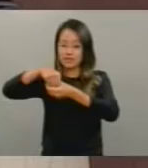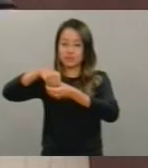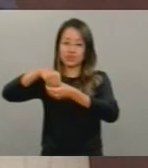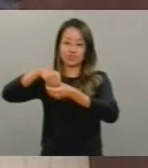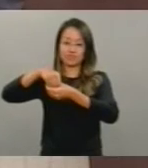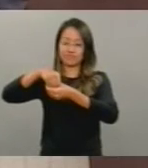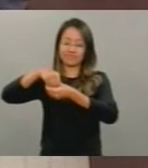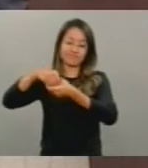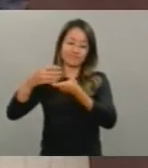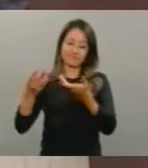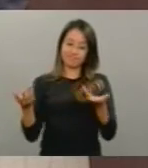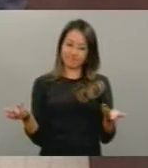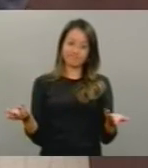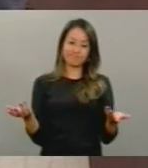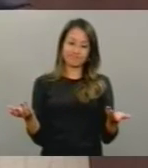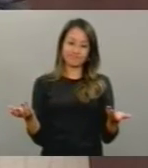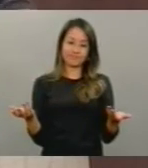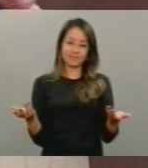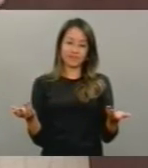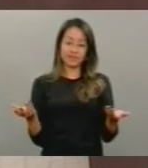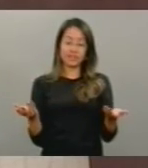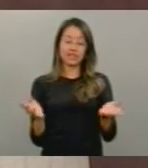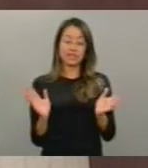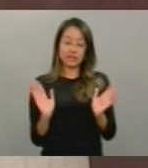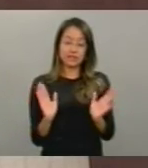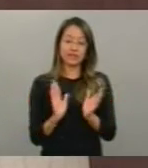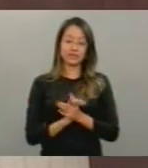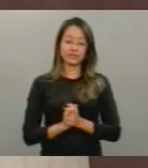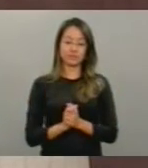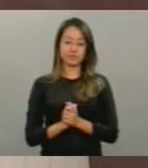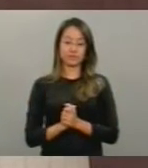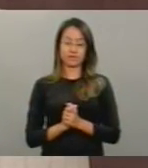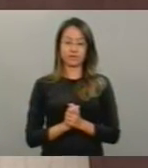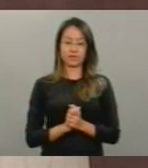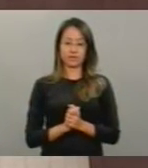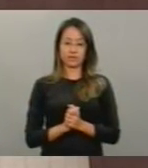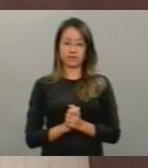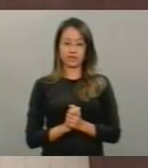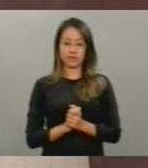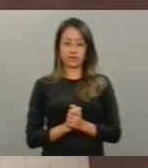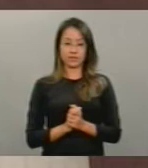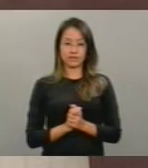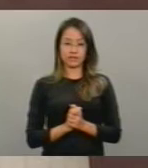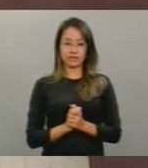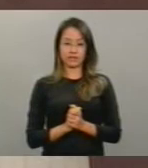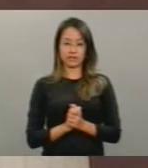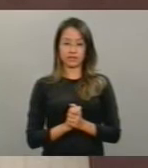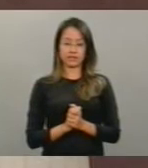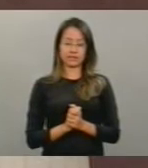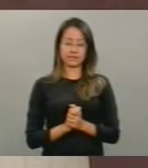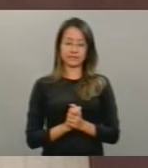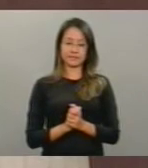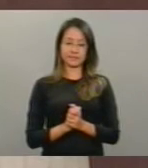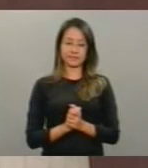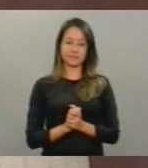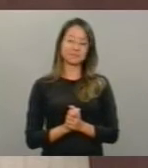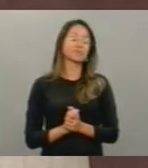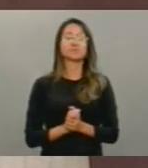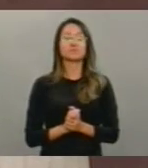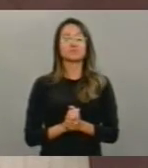mães, por exemplo. Portanto, eu me ressinto por demais